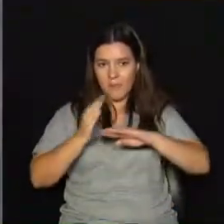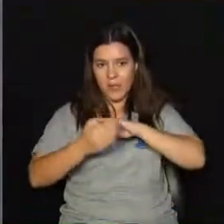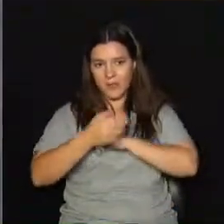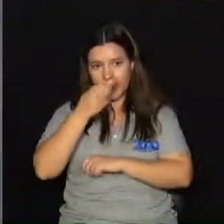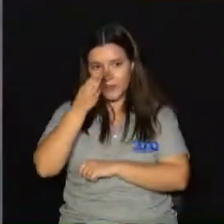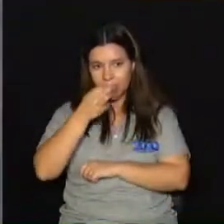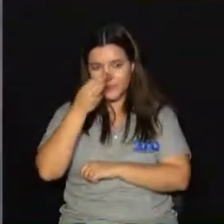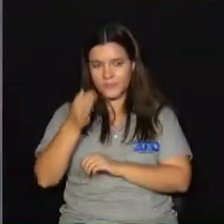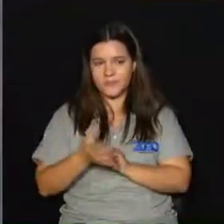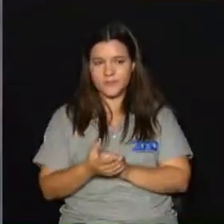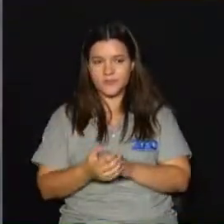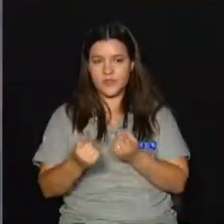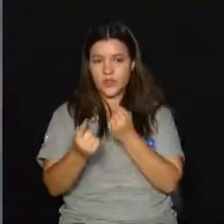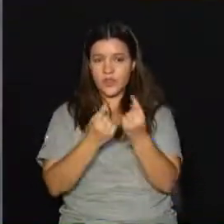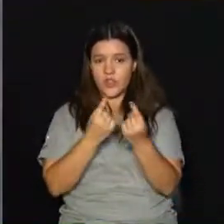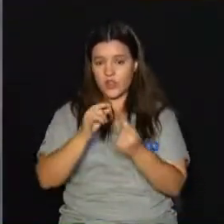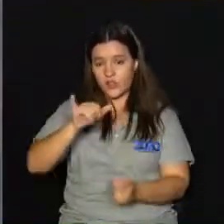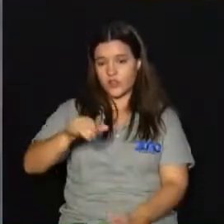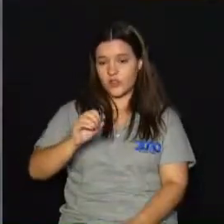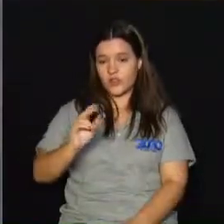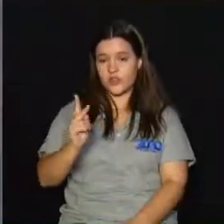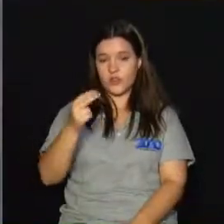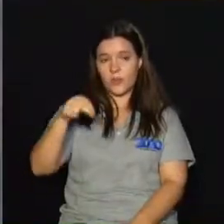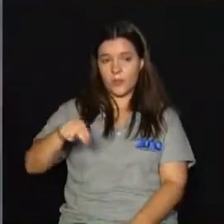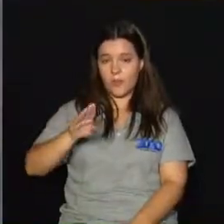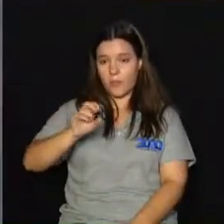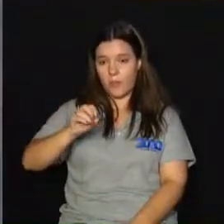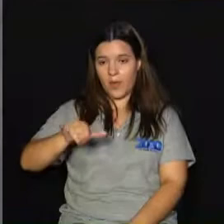Avenida John Boy Dunlop. E são